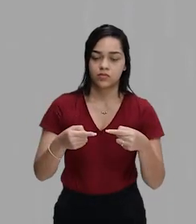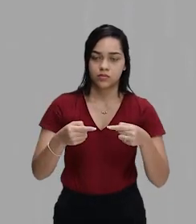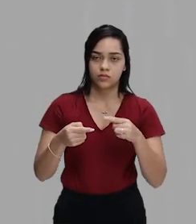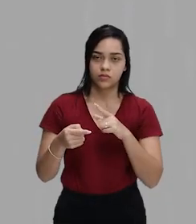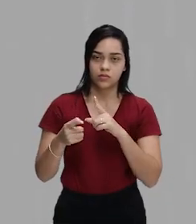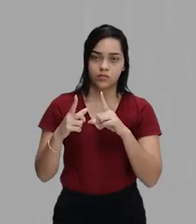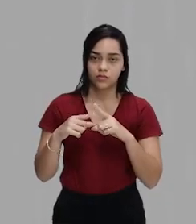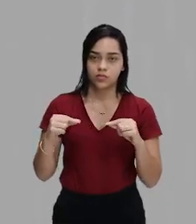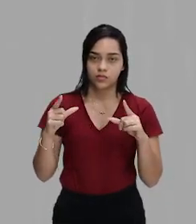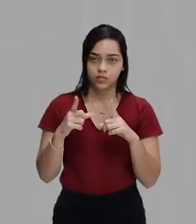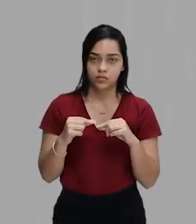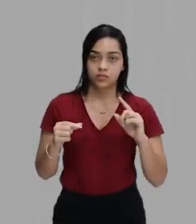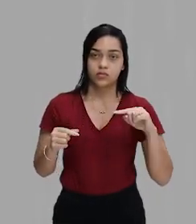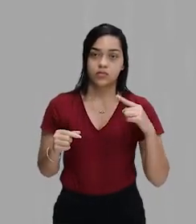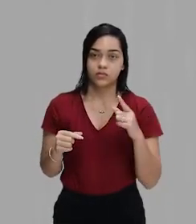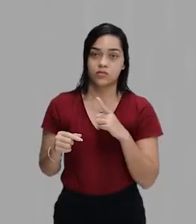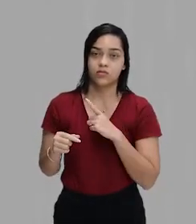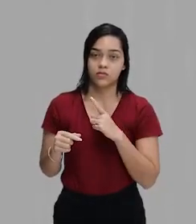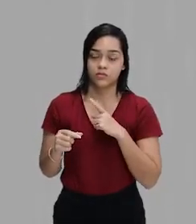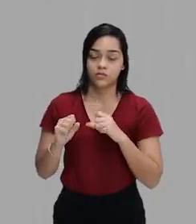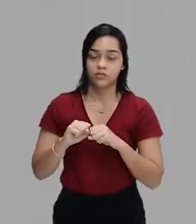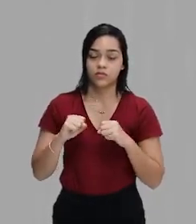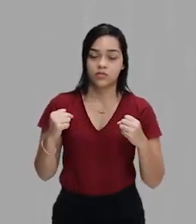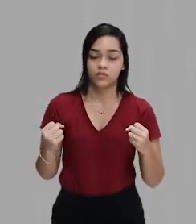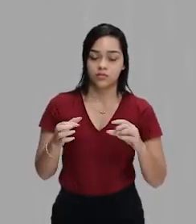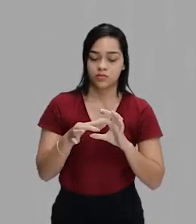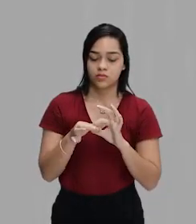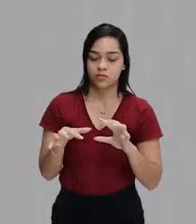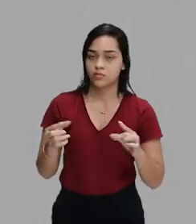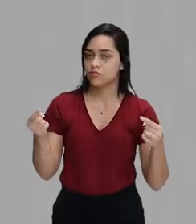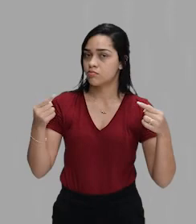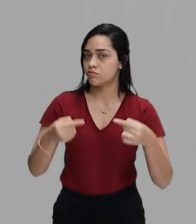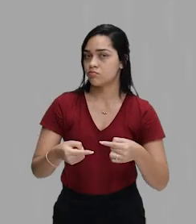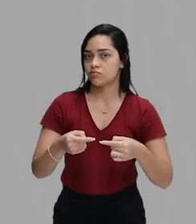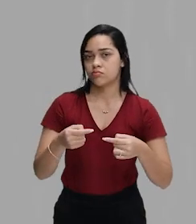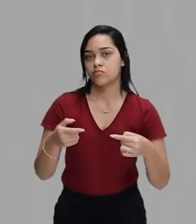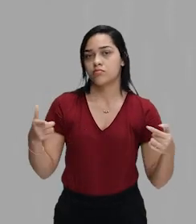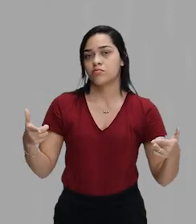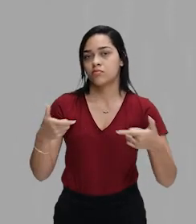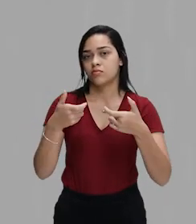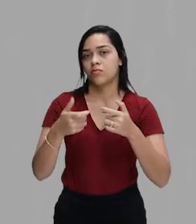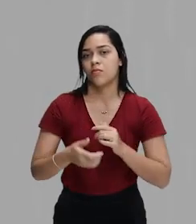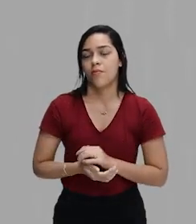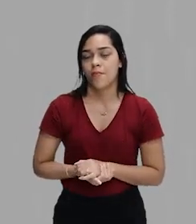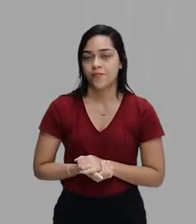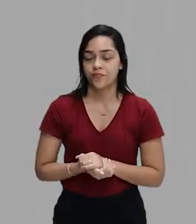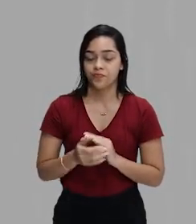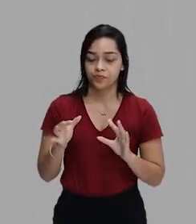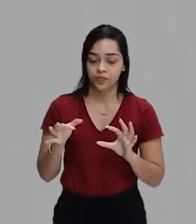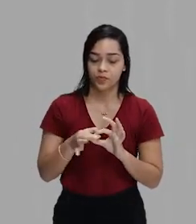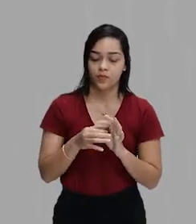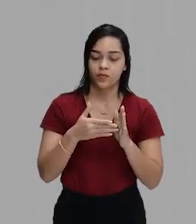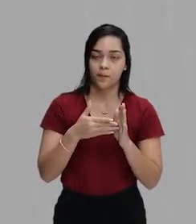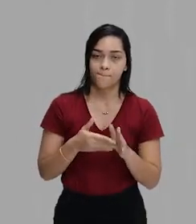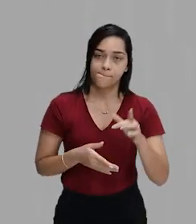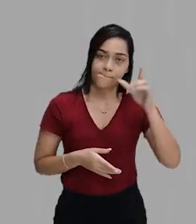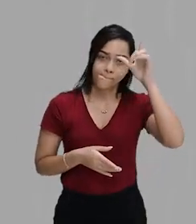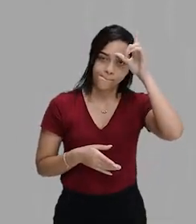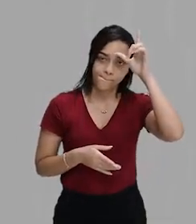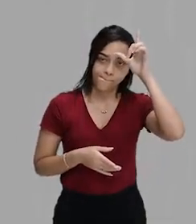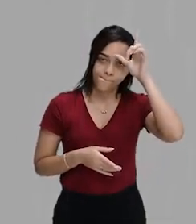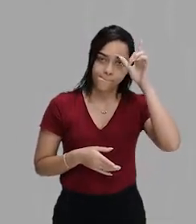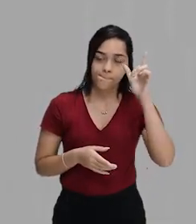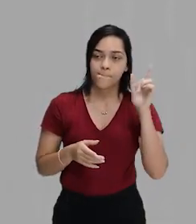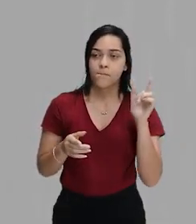após esse episódio, nós teremos a quebra do Pacto de Não Agressão. Um pacto firmado entre a Alemanha